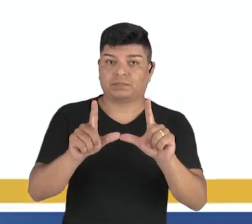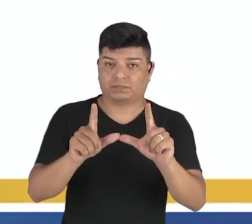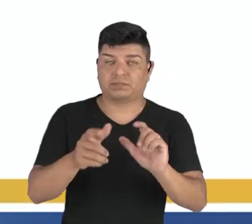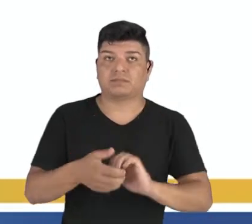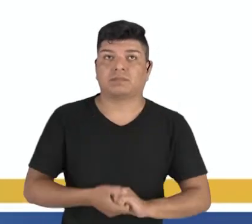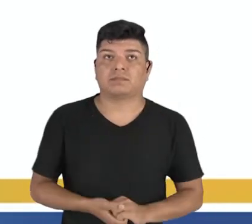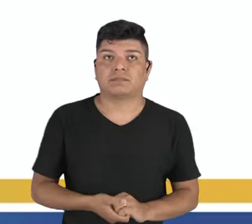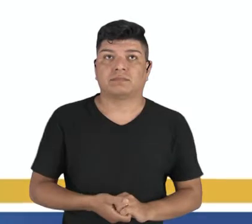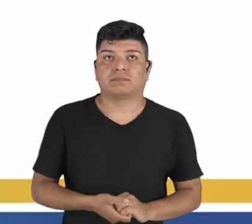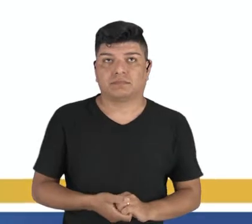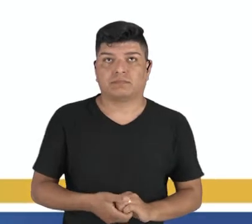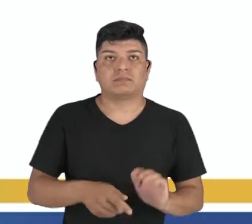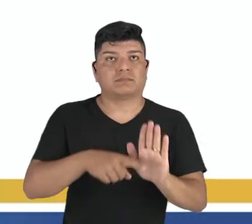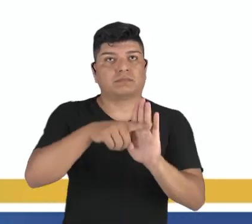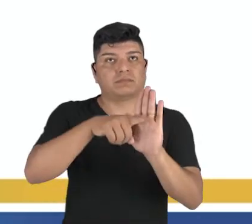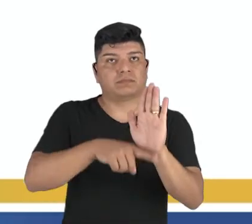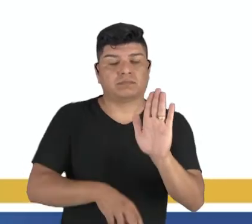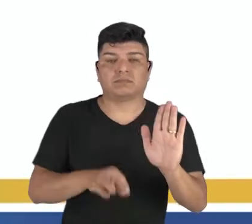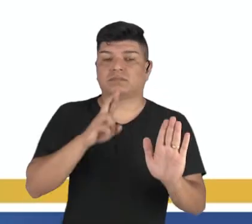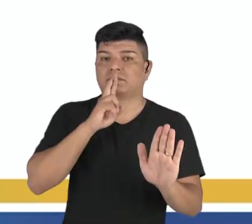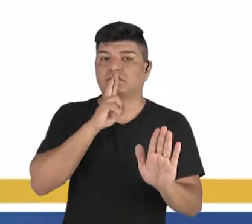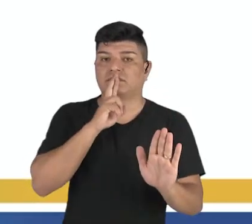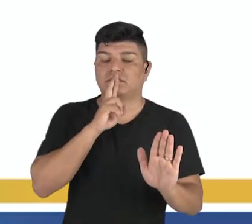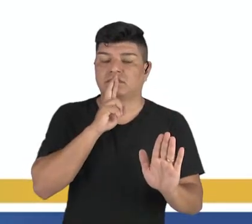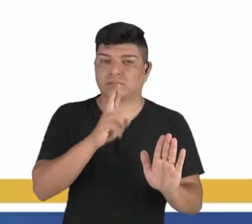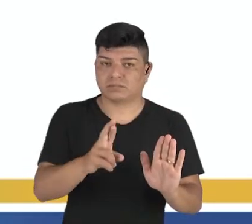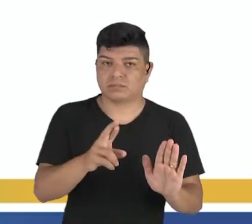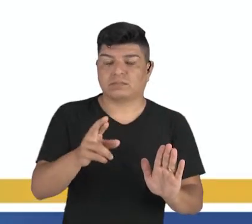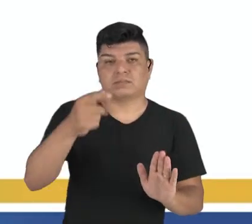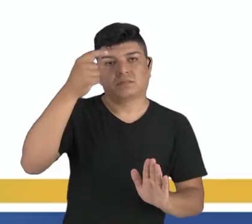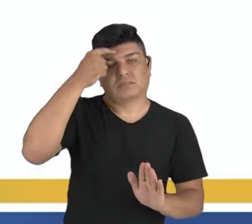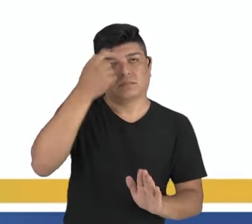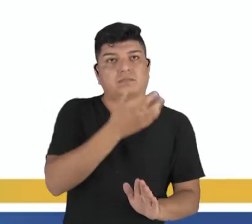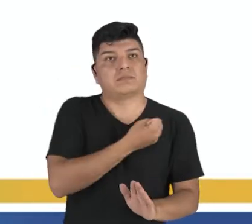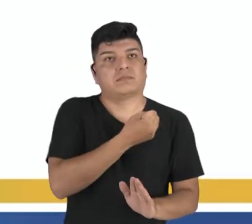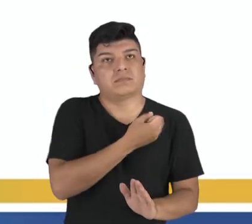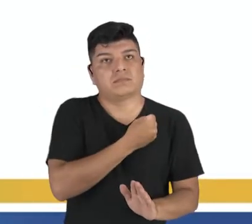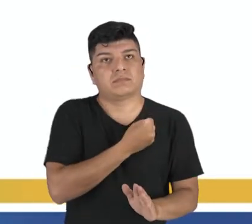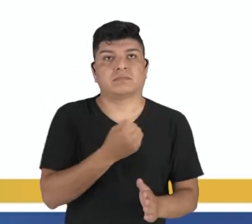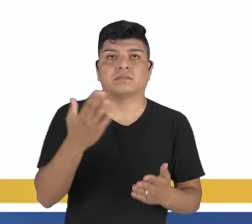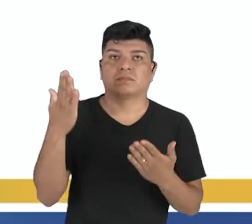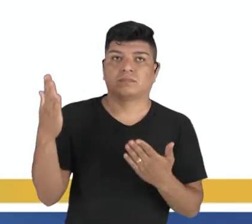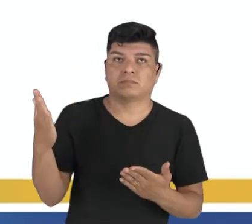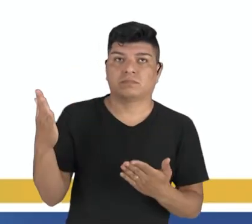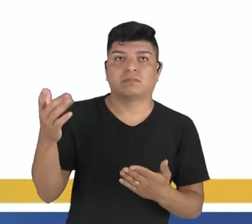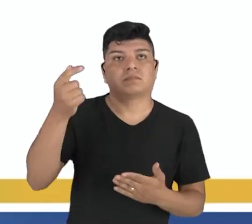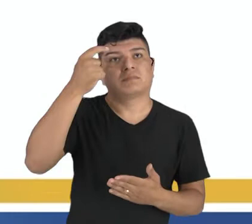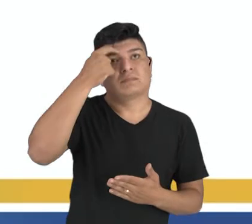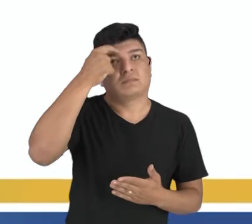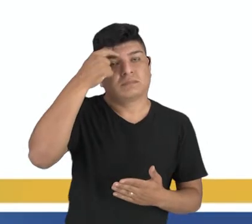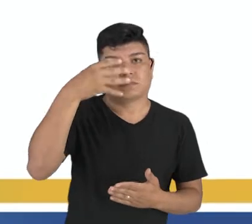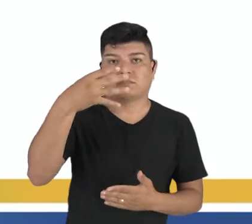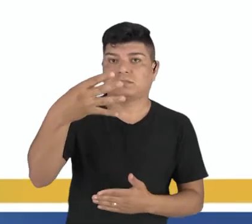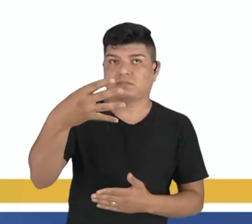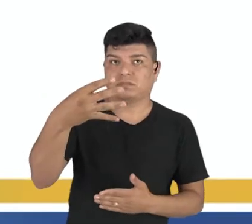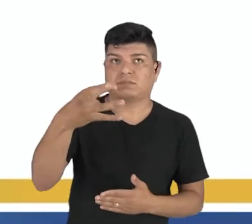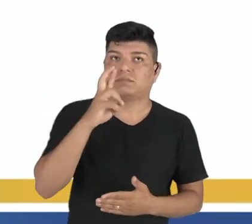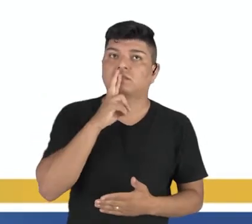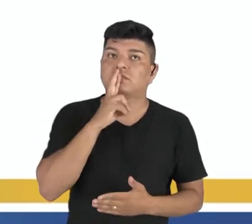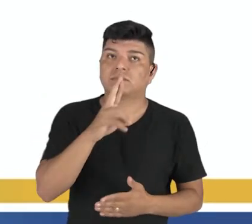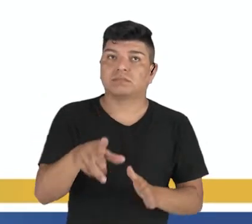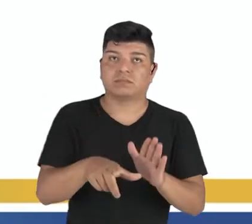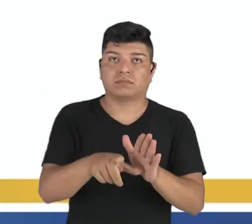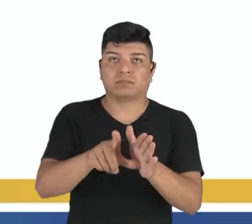seguinte, subtraia o resultado do número que pensou. Então, nesse caso, ela havia pensado no 4. E o